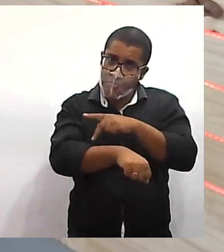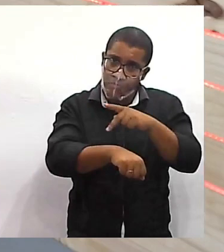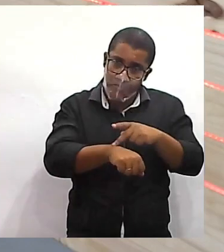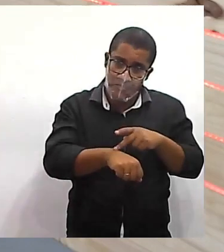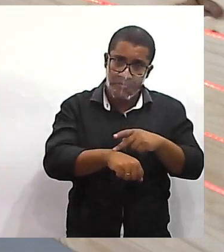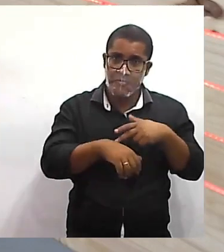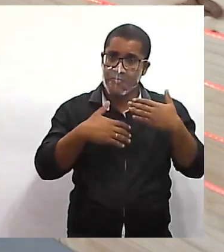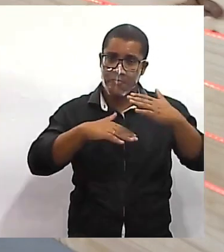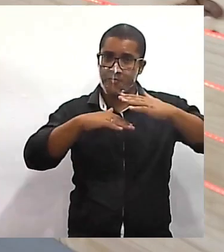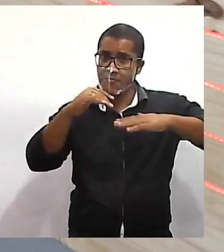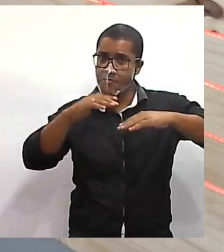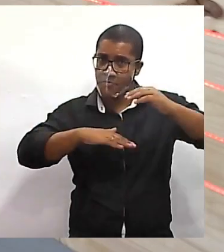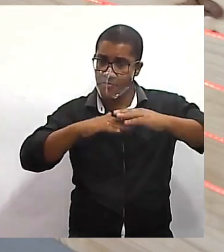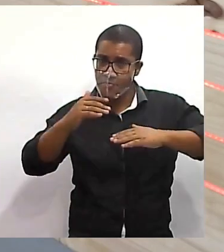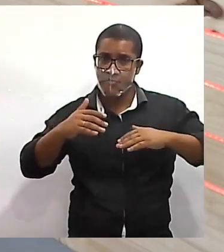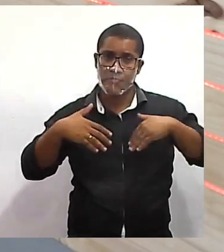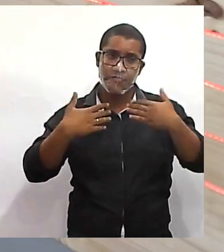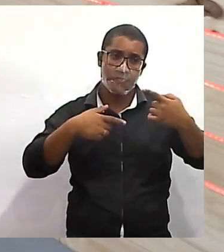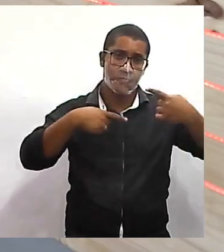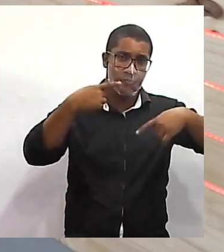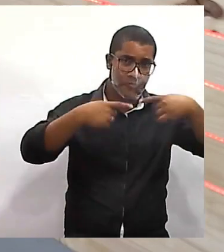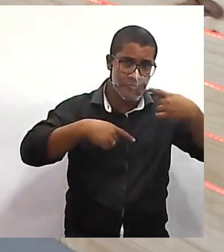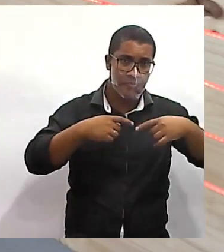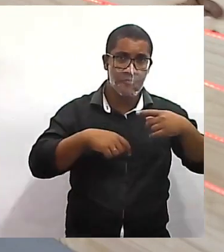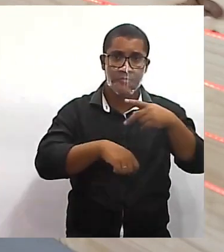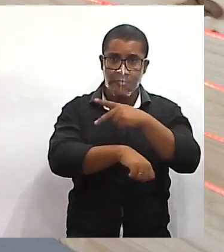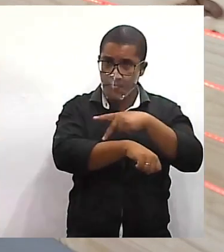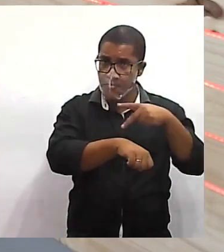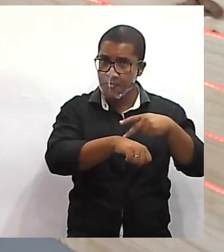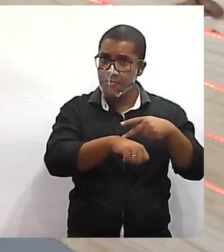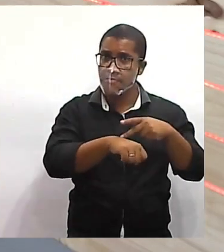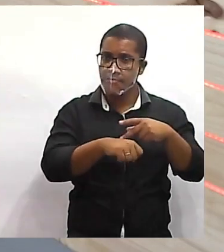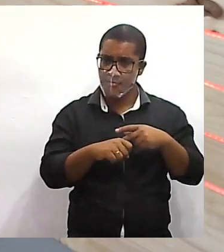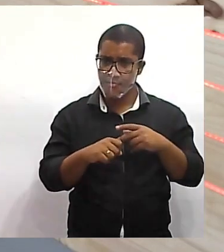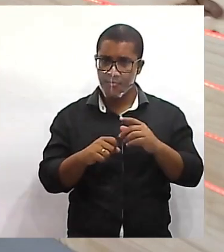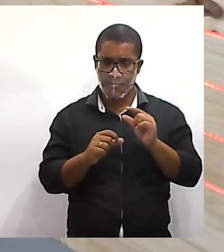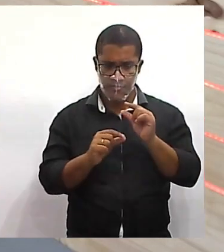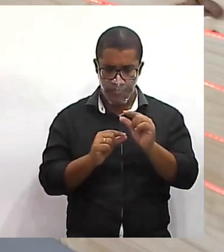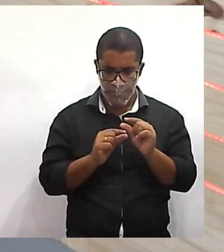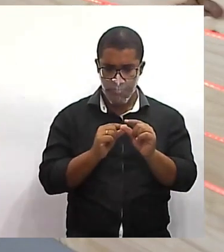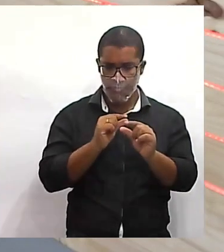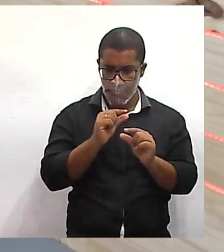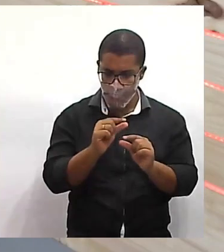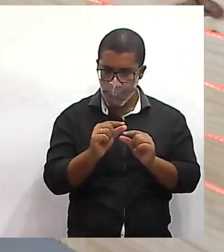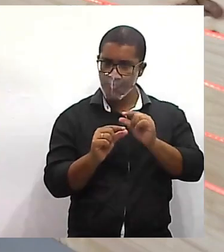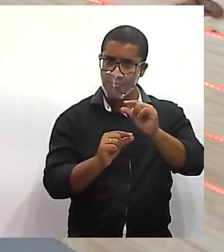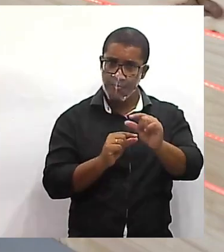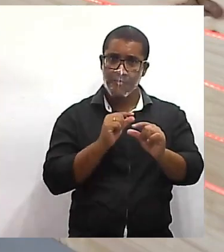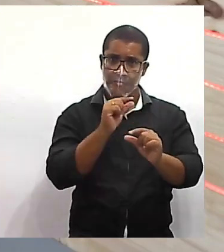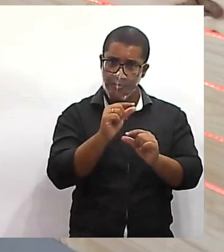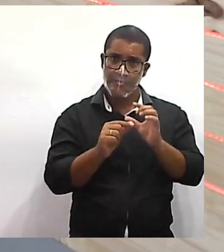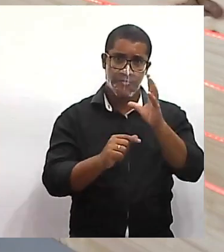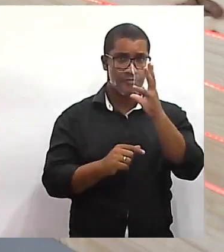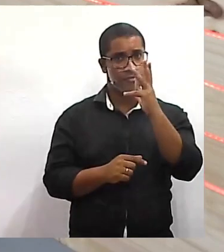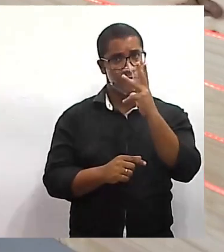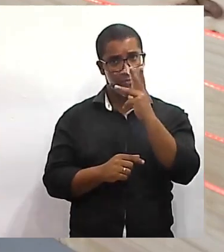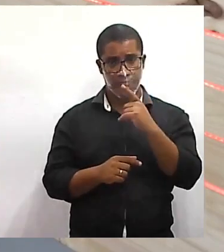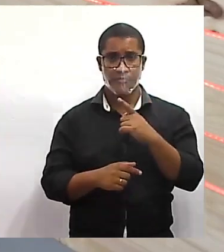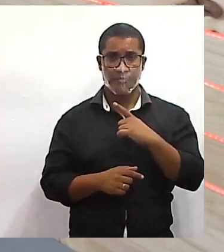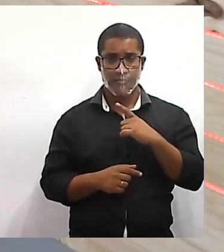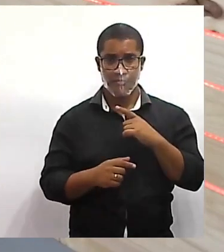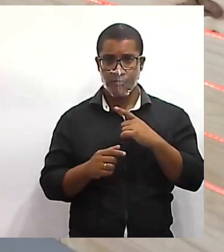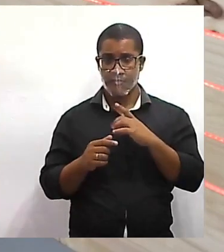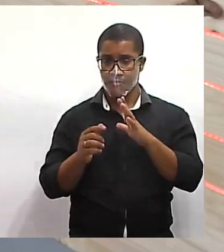alguma prática, em alguma política pedagógica, isso leva um tempo. Isso. Né? Da aplicação